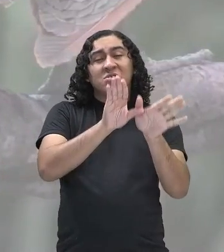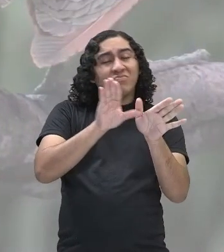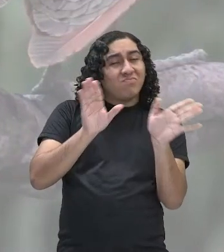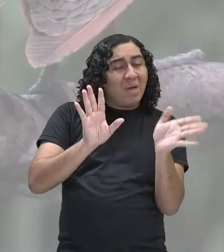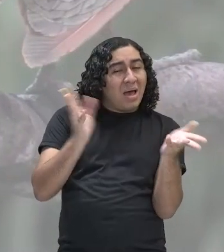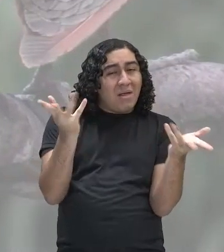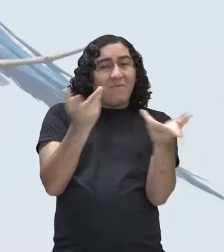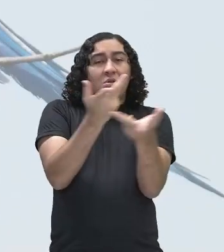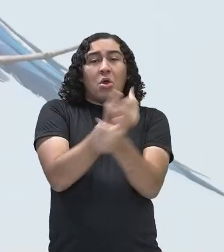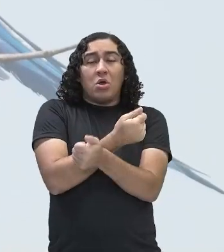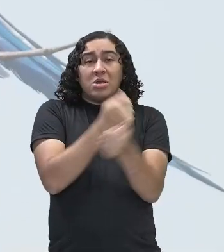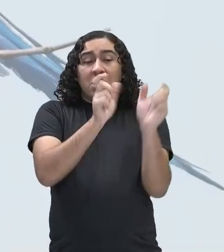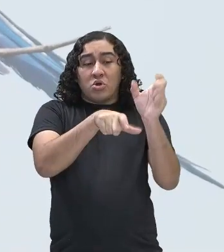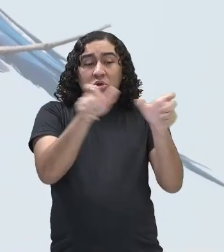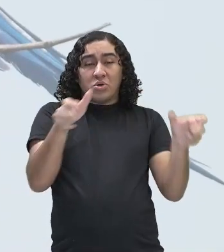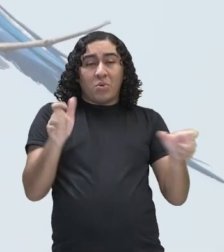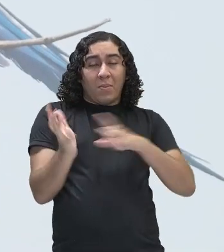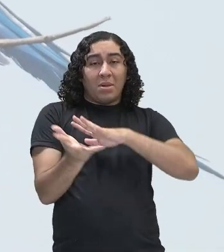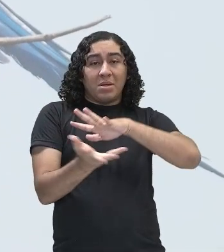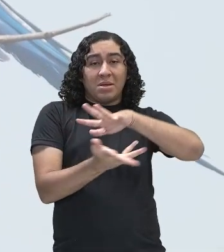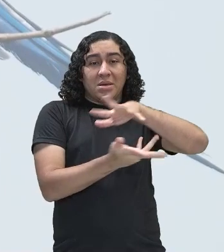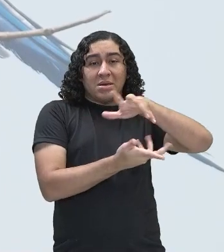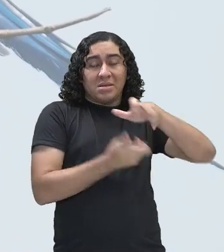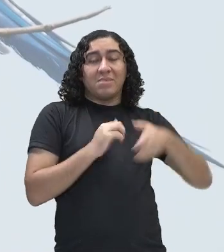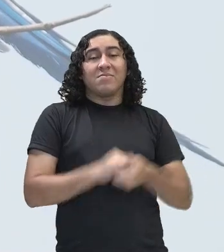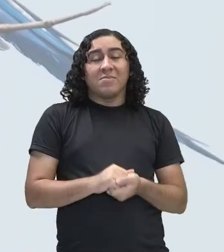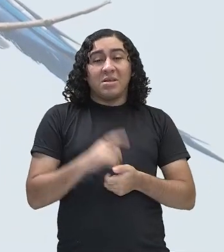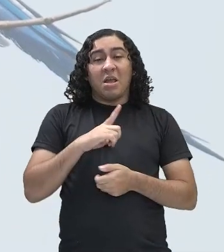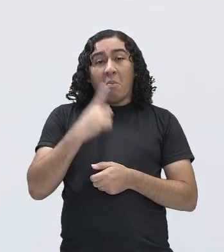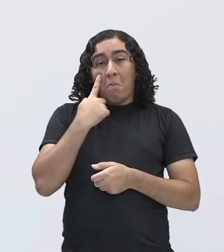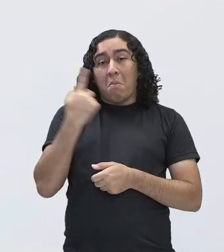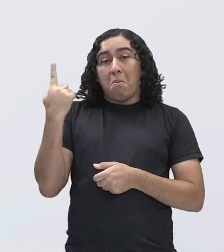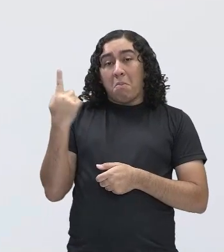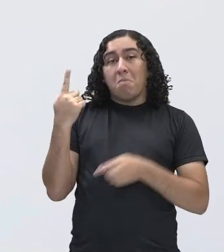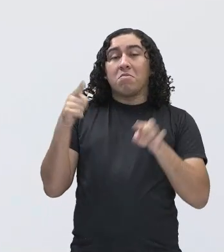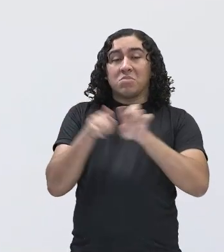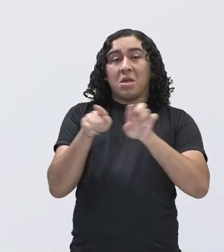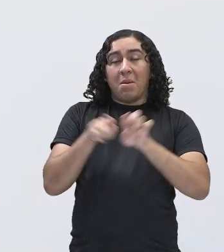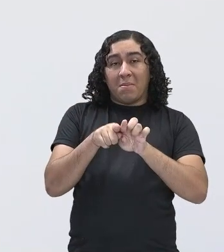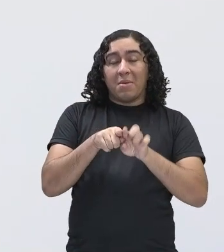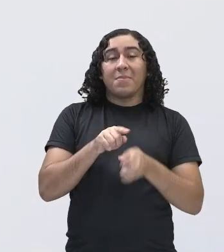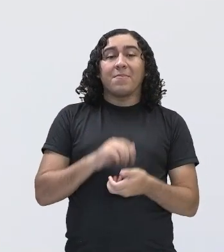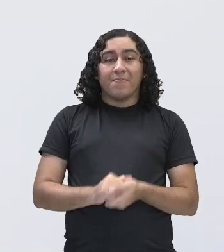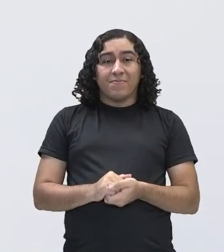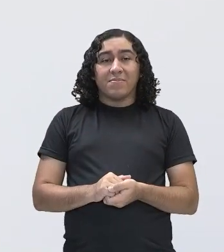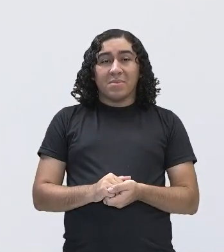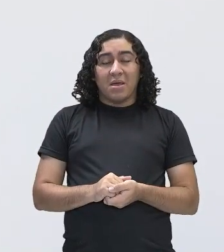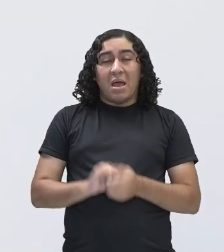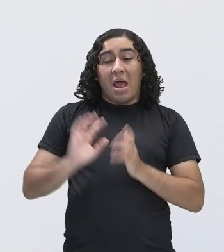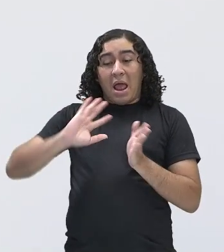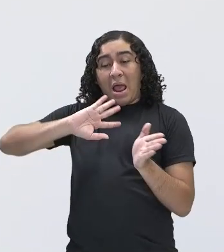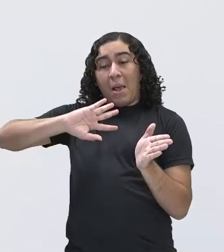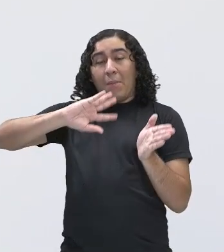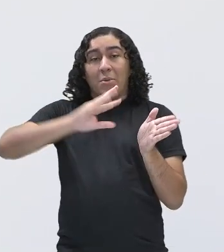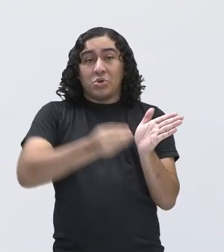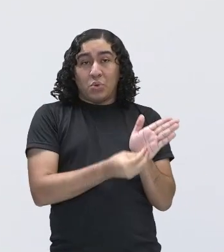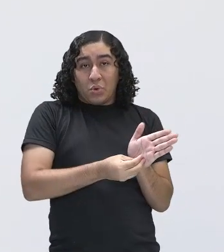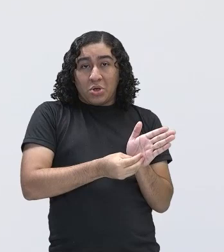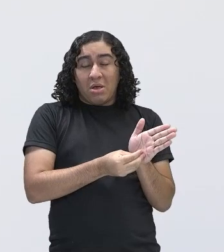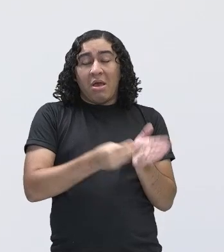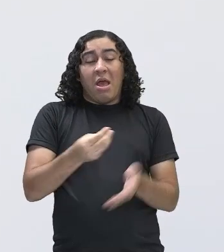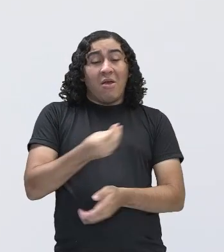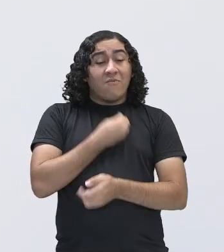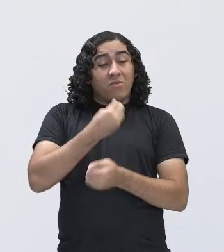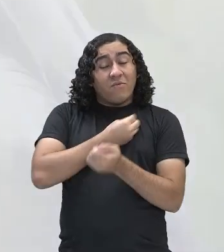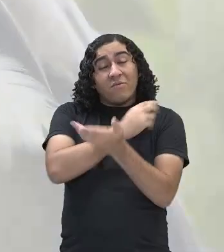do planeta. Das vibrantes araras aos majestosos gaviões, a Amazônia é o lar de uma miríade